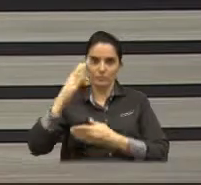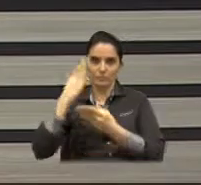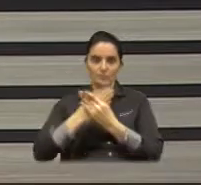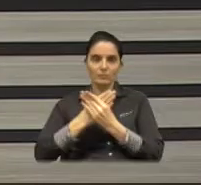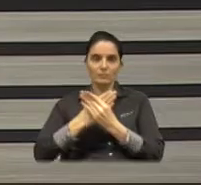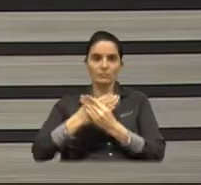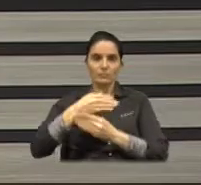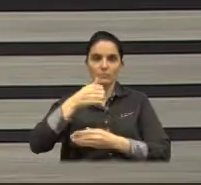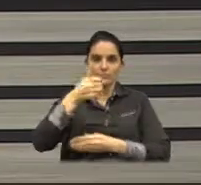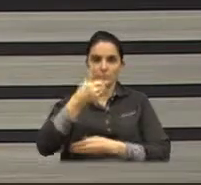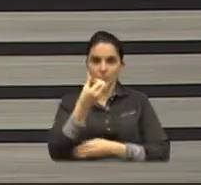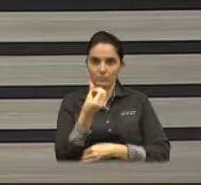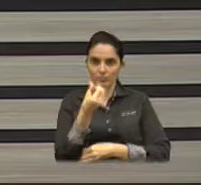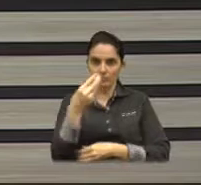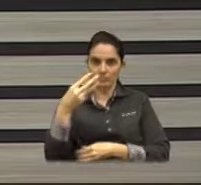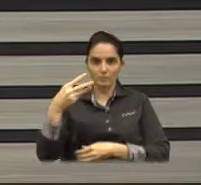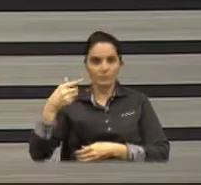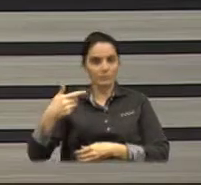número